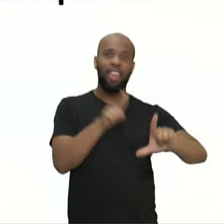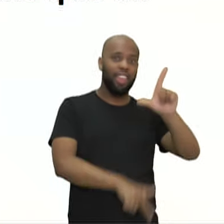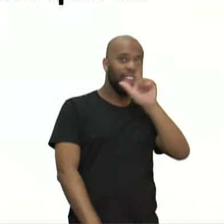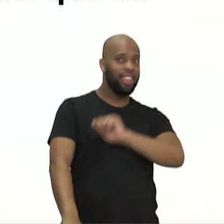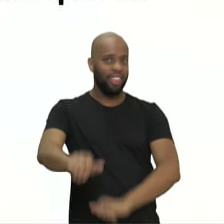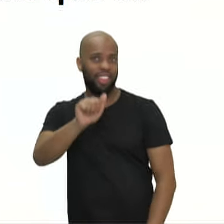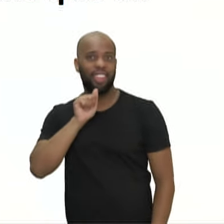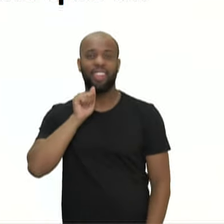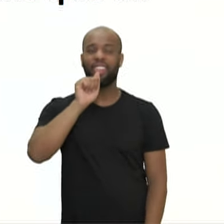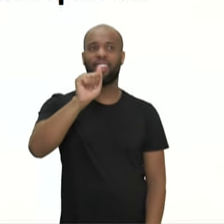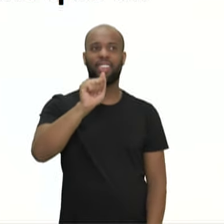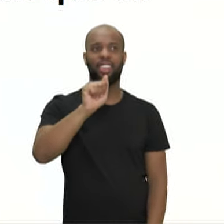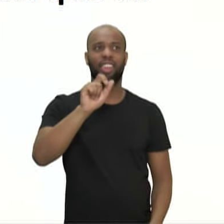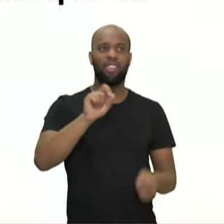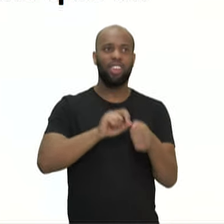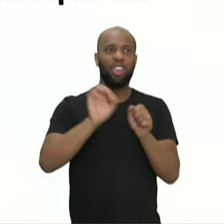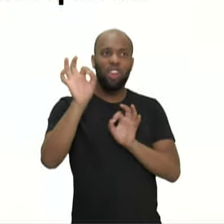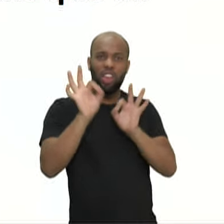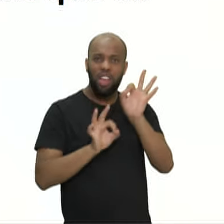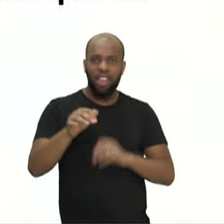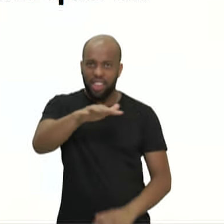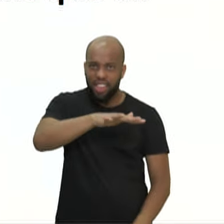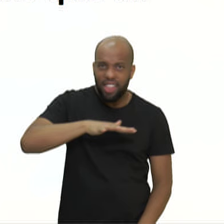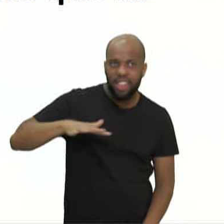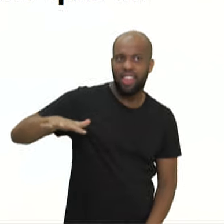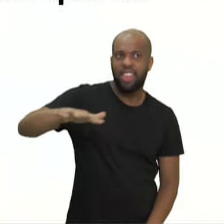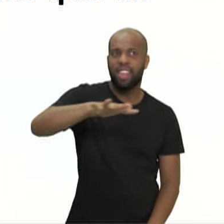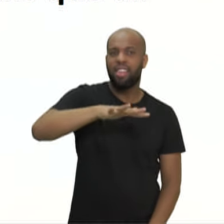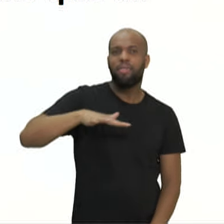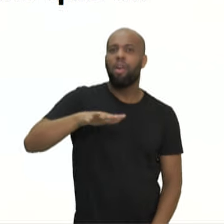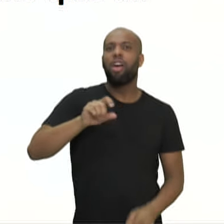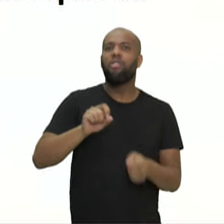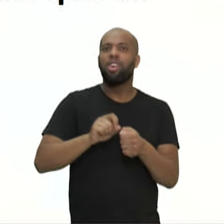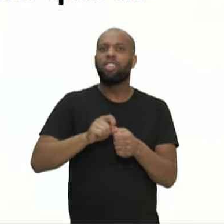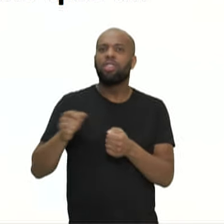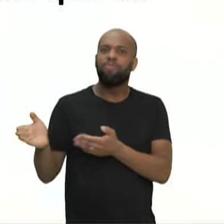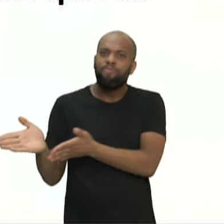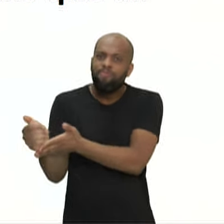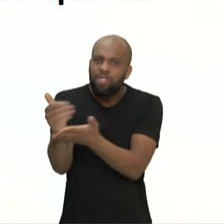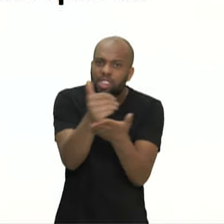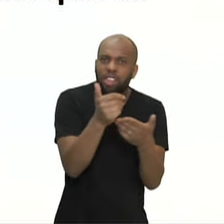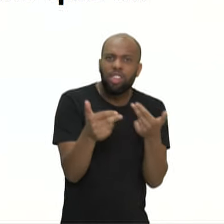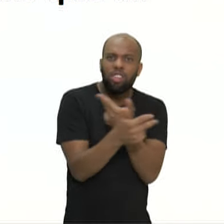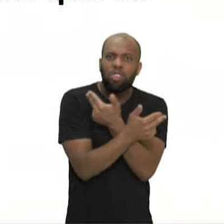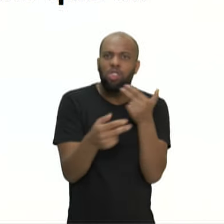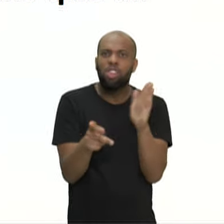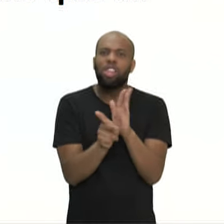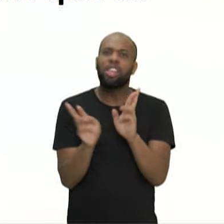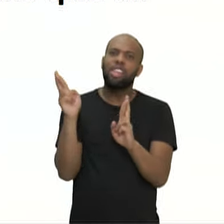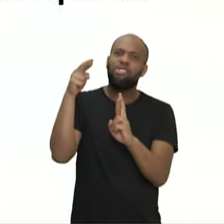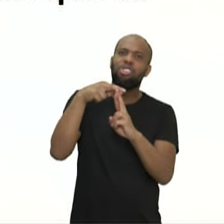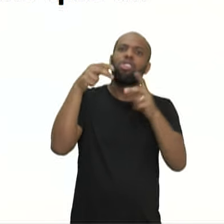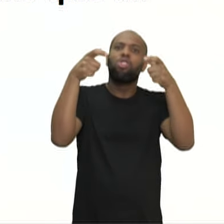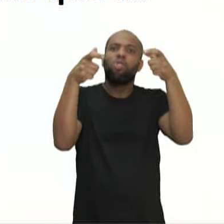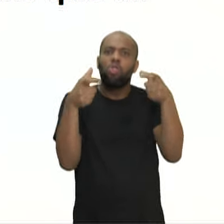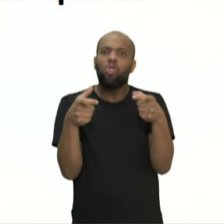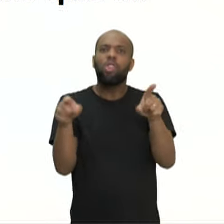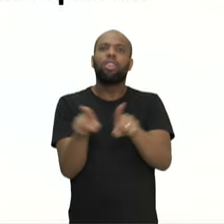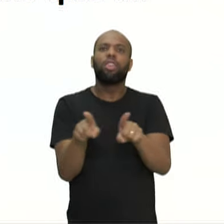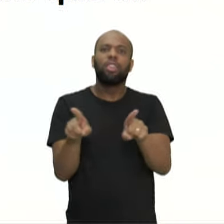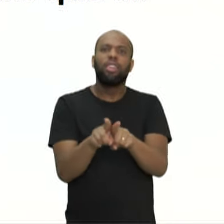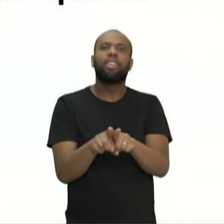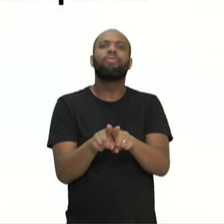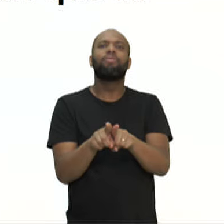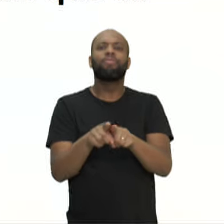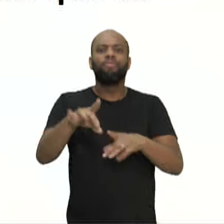A. Ambientar o espaço cênico, trazendo referências do lugar, por consequência